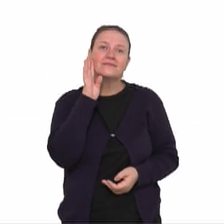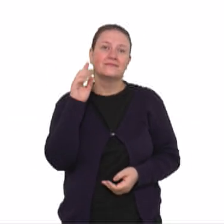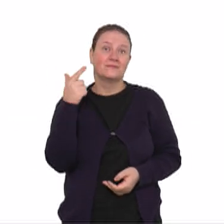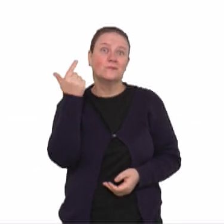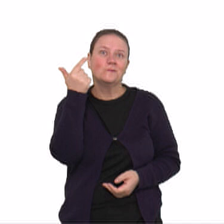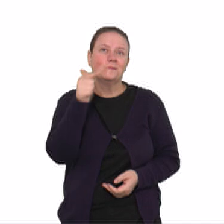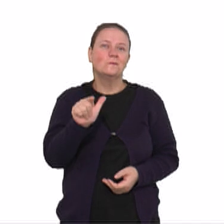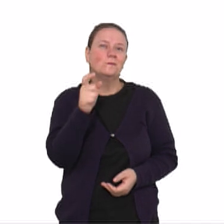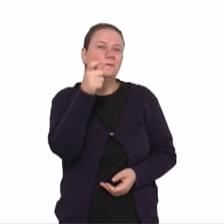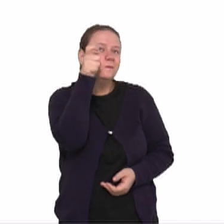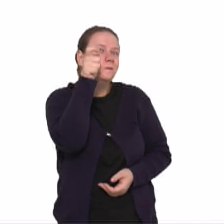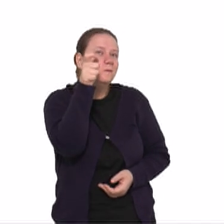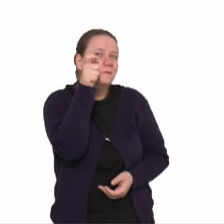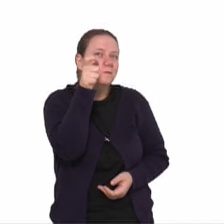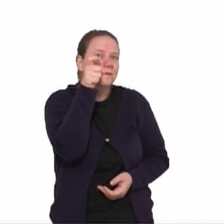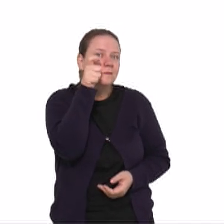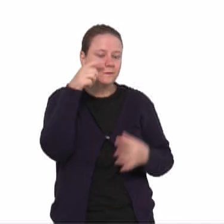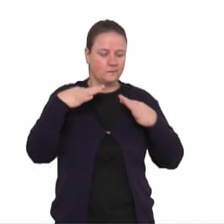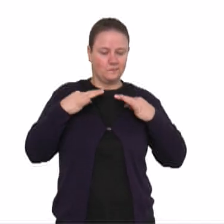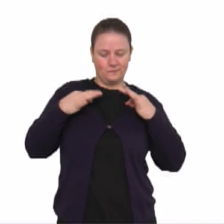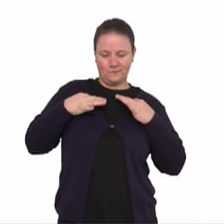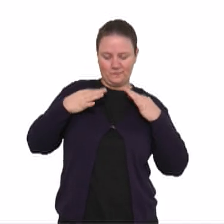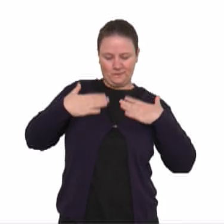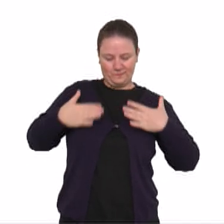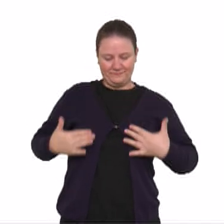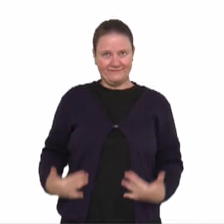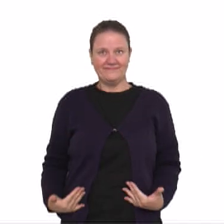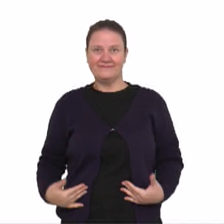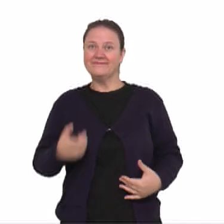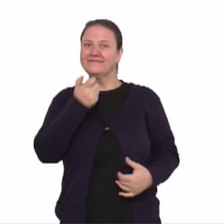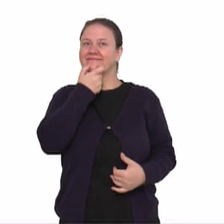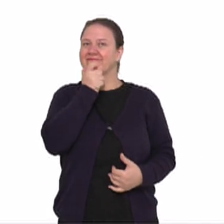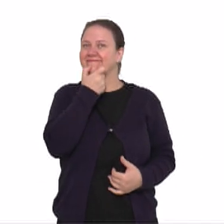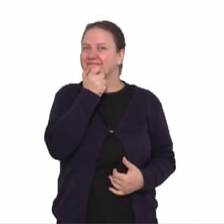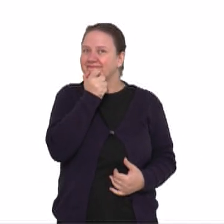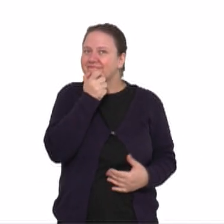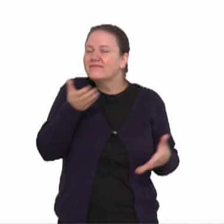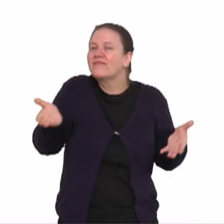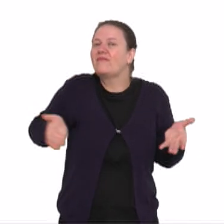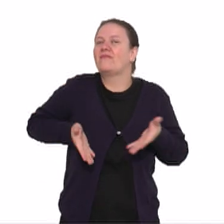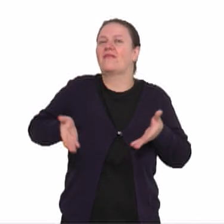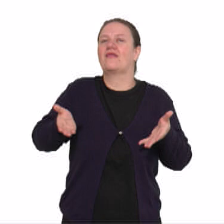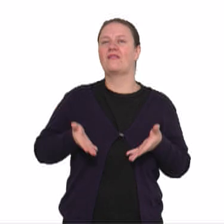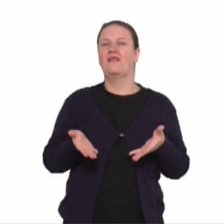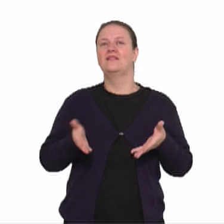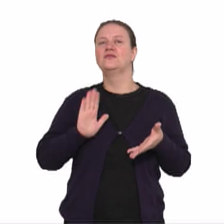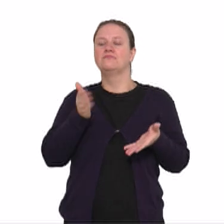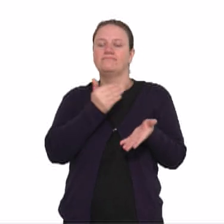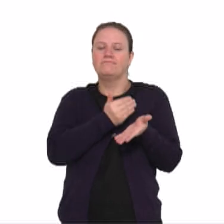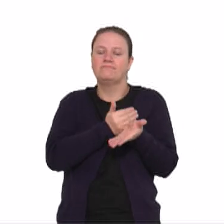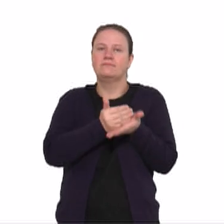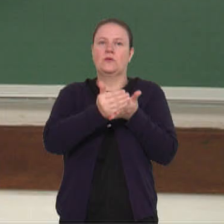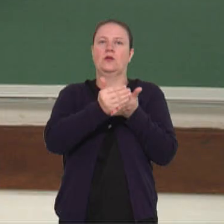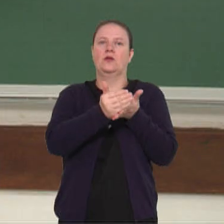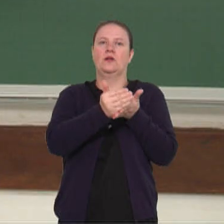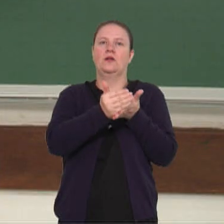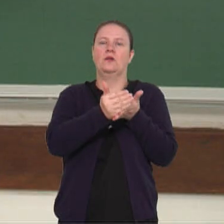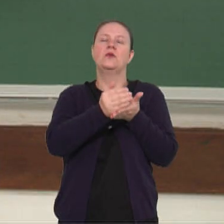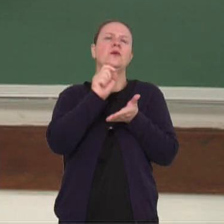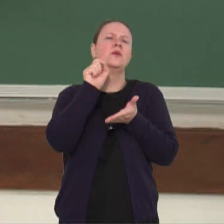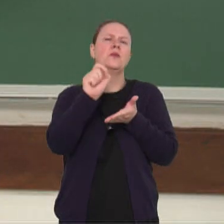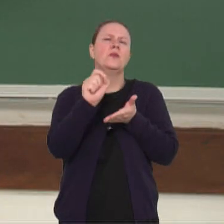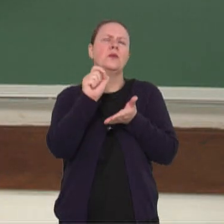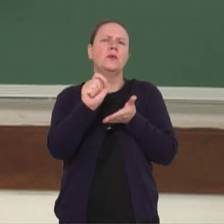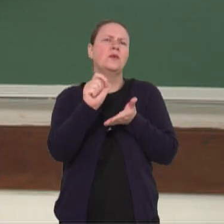uma olhadinha no vestuário inglês. Só que dessa vez eu já vou começar com um challenge para